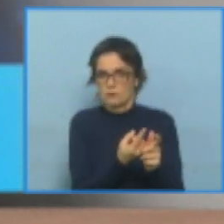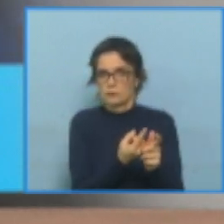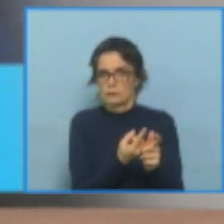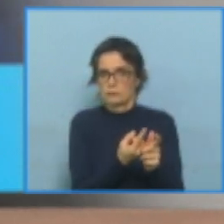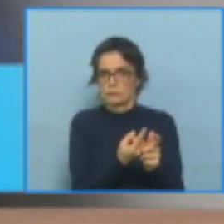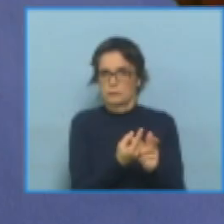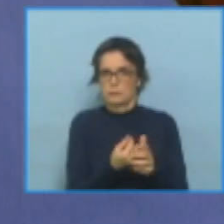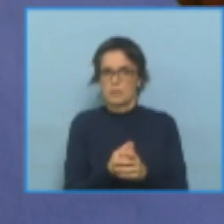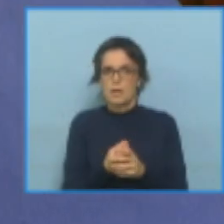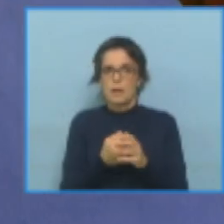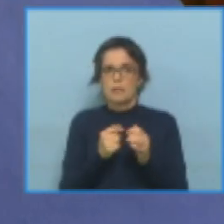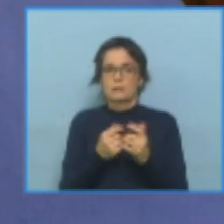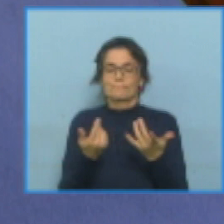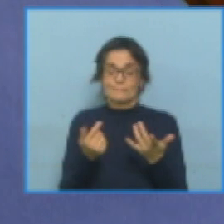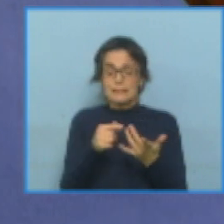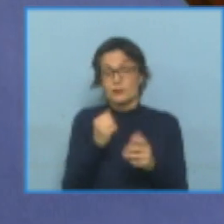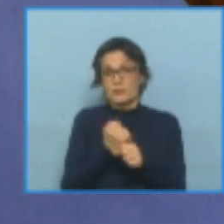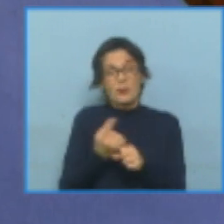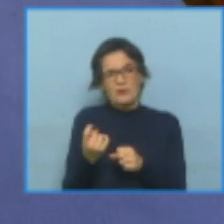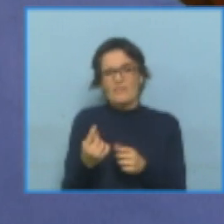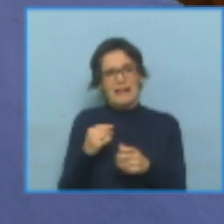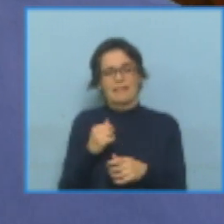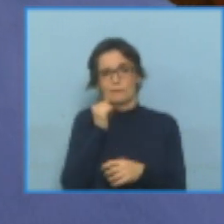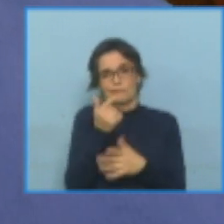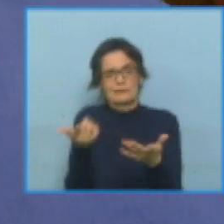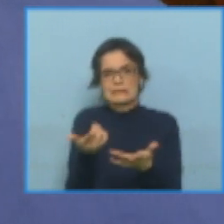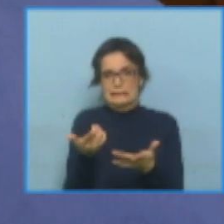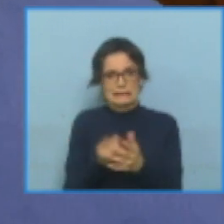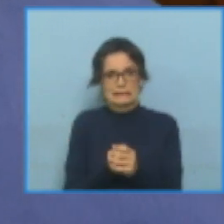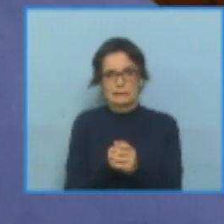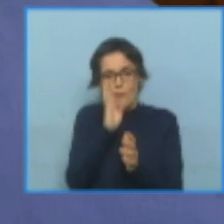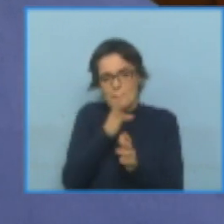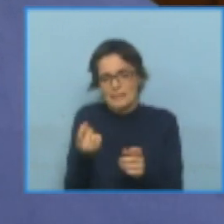Esse é o grande trabalho que eu acho que tem que ser feito neste país. Existe